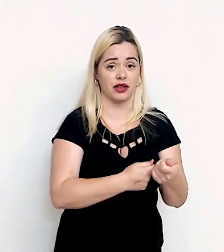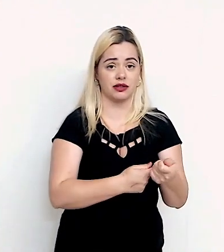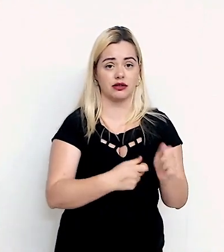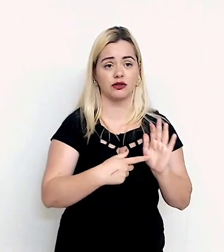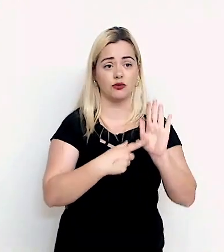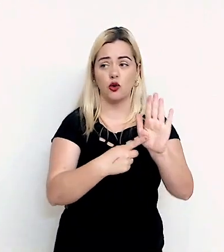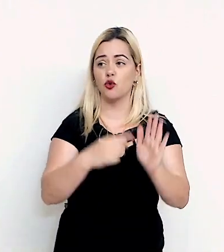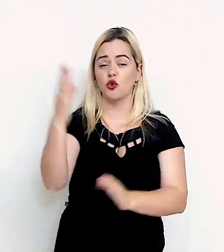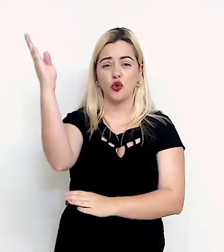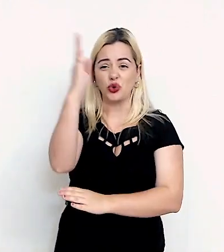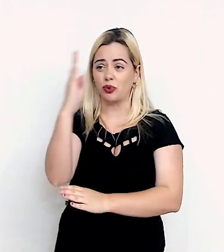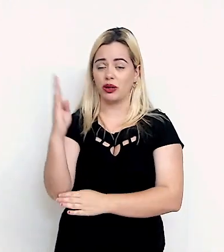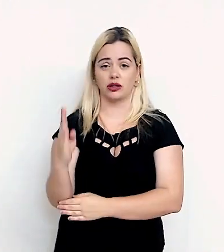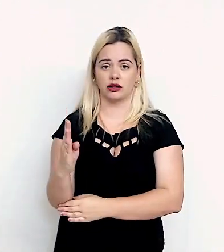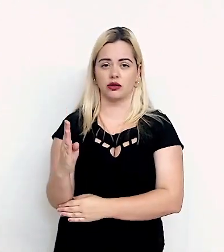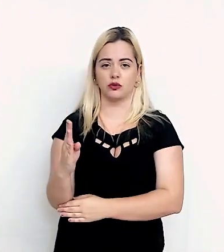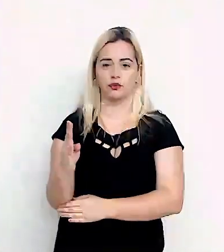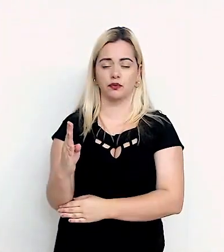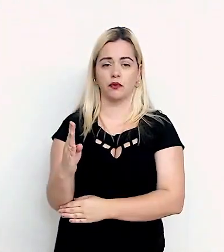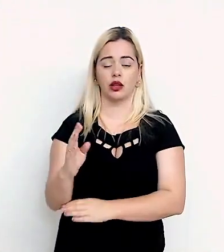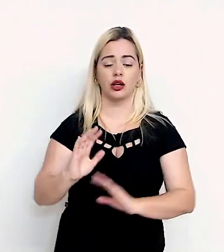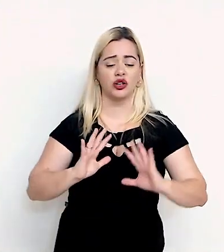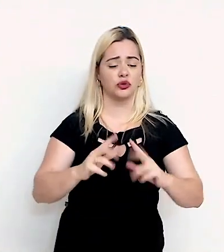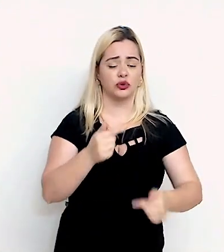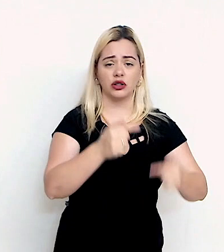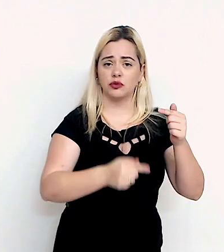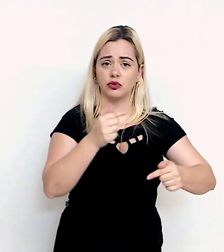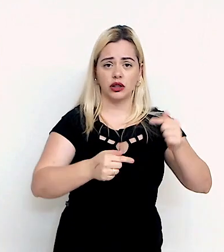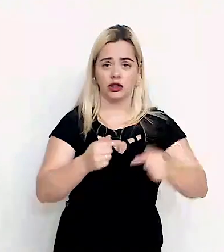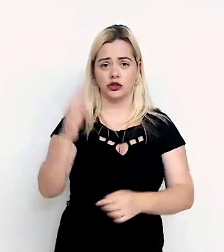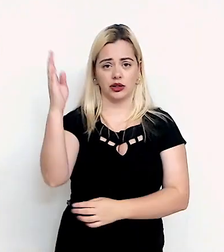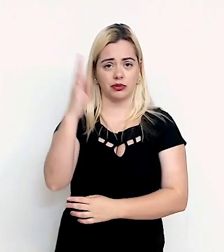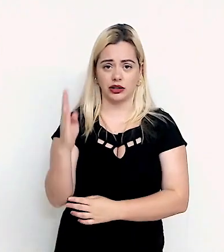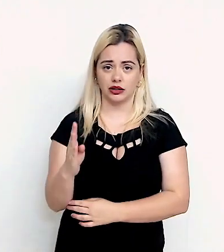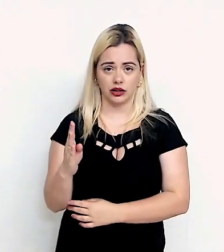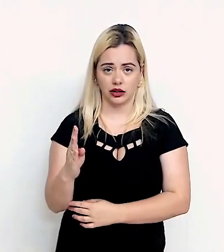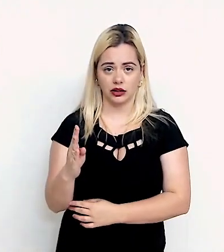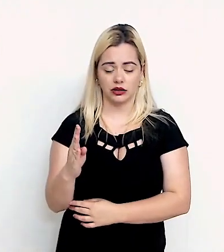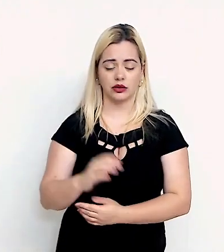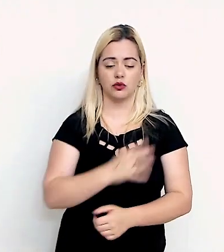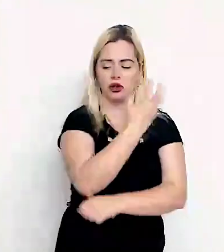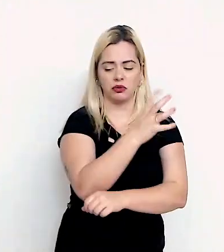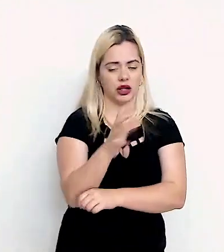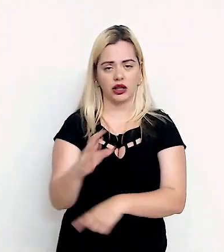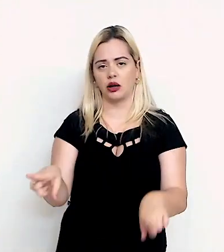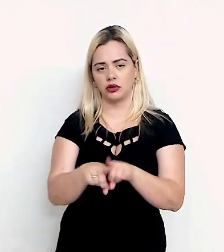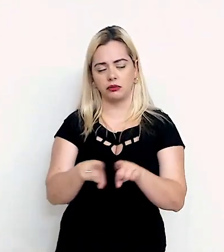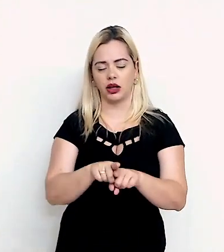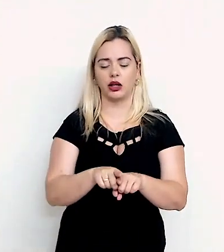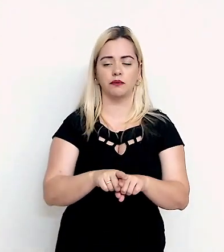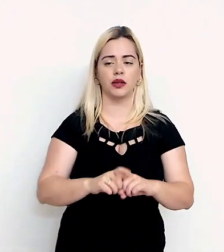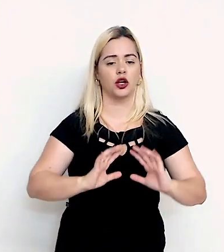do Brasil e das políticas brasileiras na área ambiental e outros não é